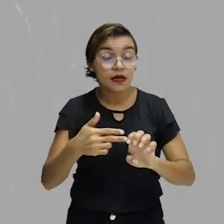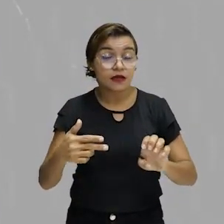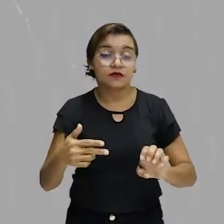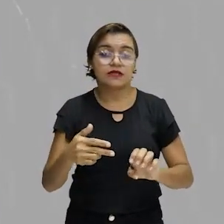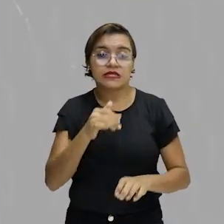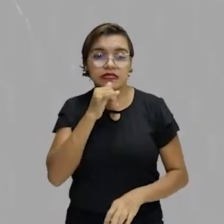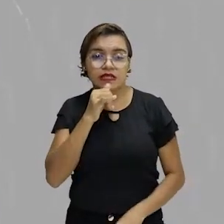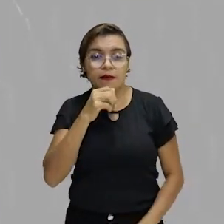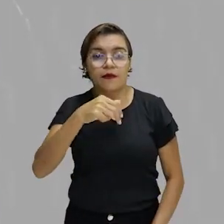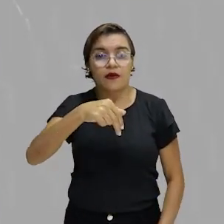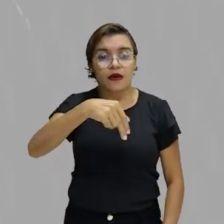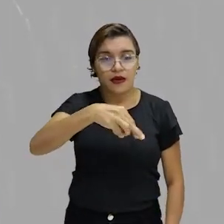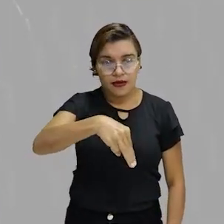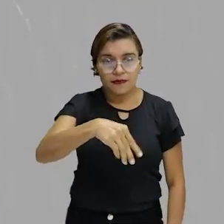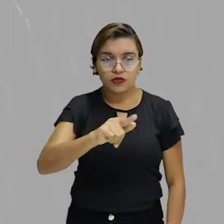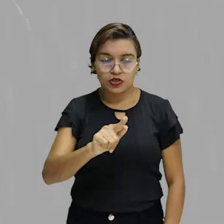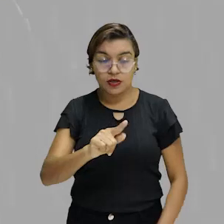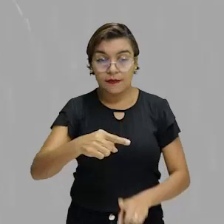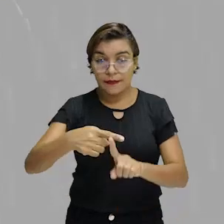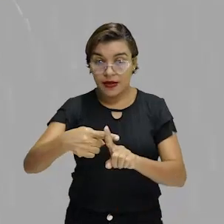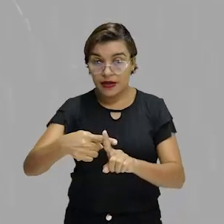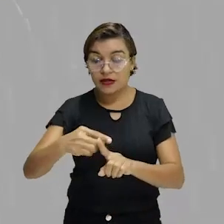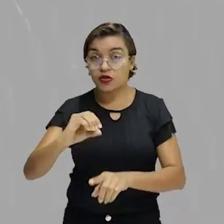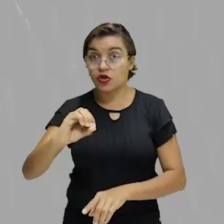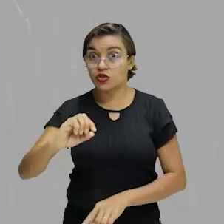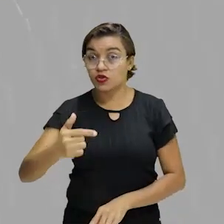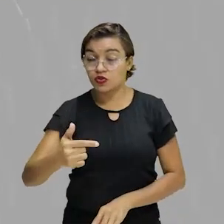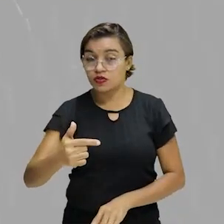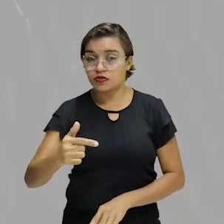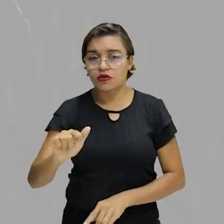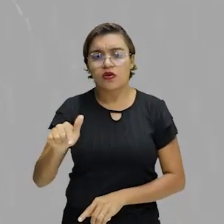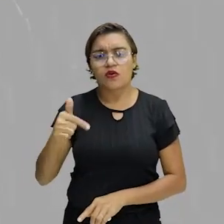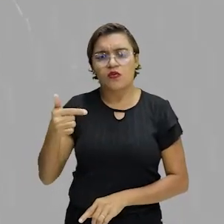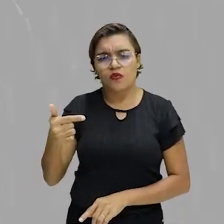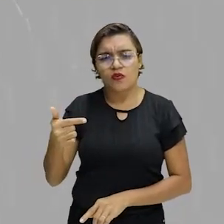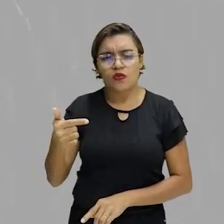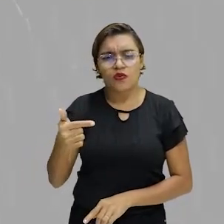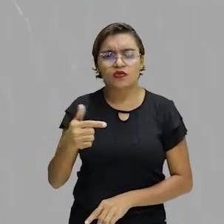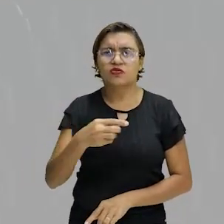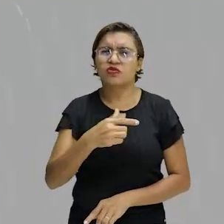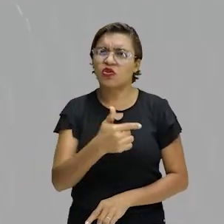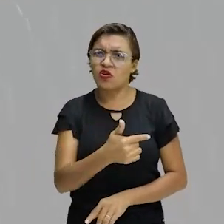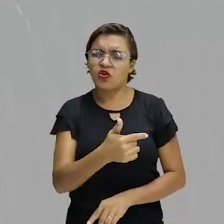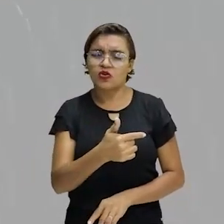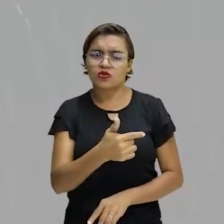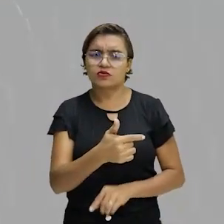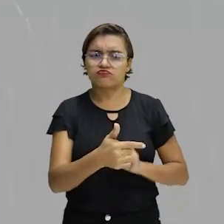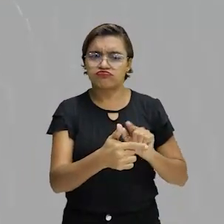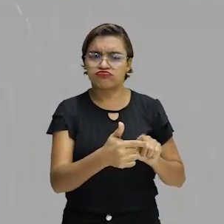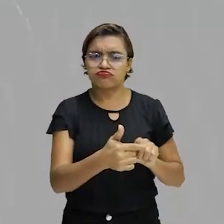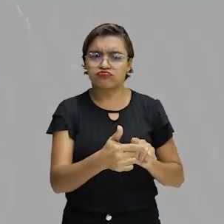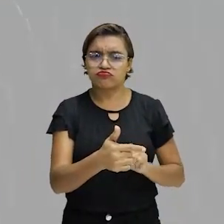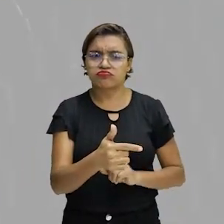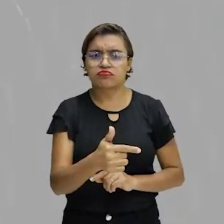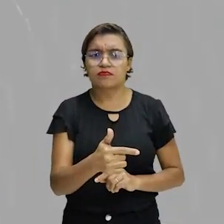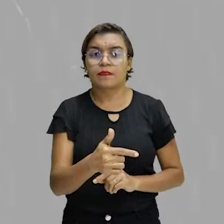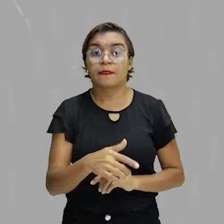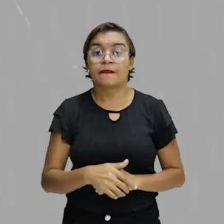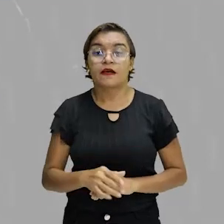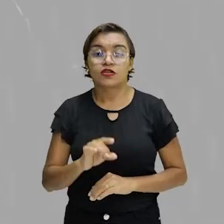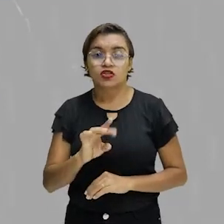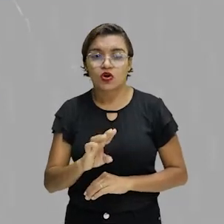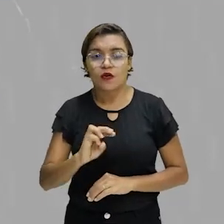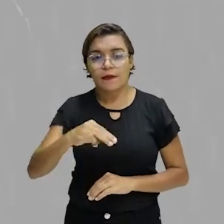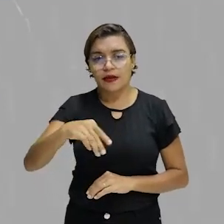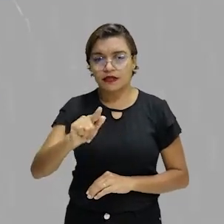magnésio e o oxigênio certo esqueça o coeficiente estequiométrico tem é Magnésio e oxigênio